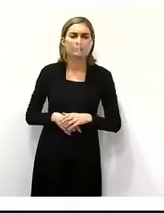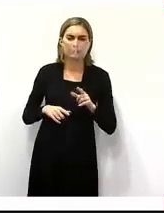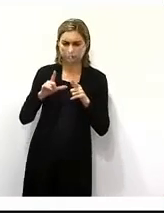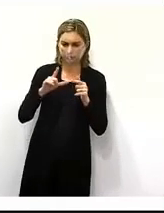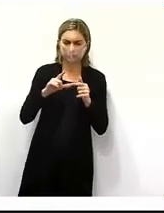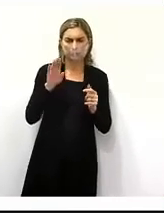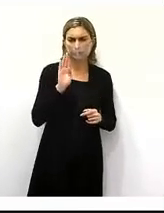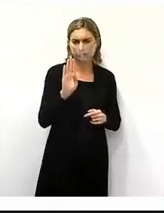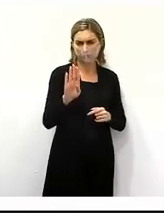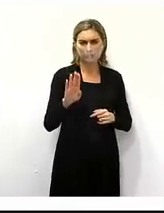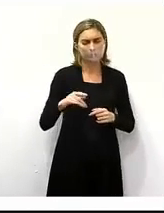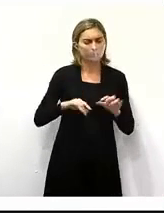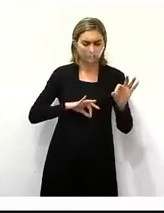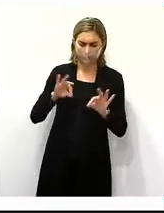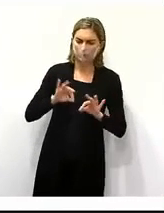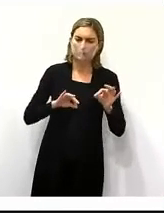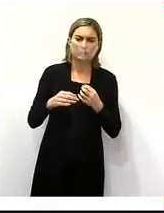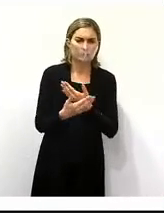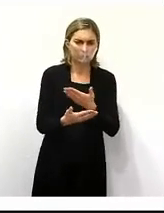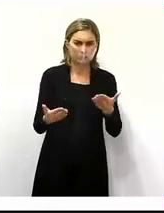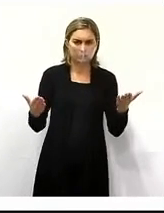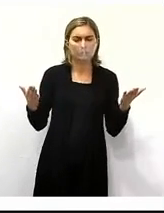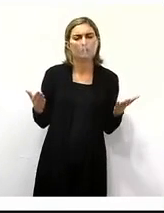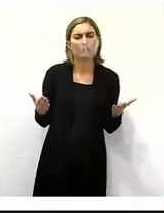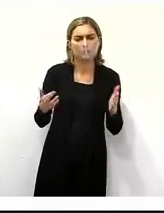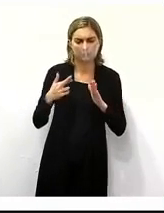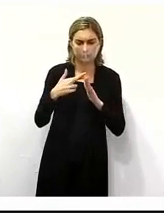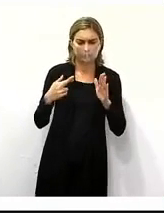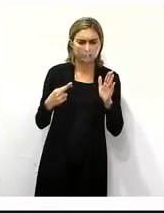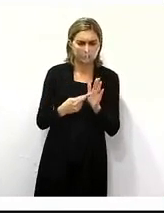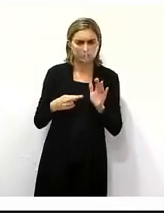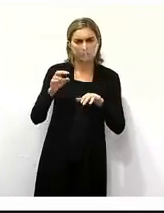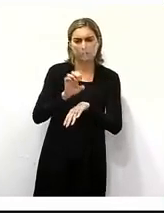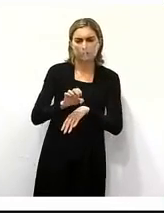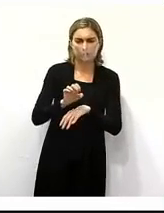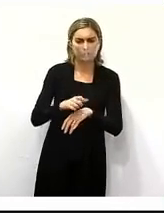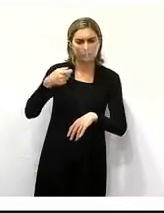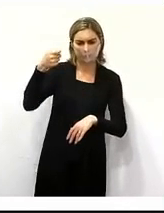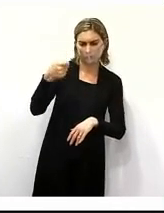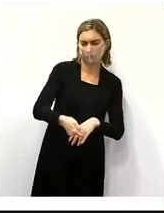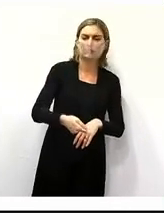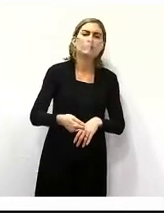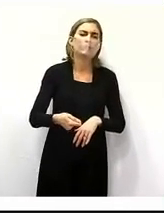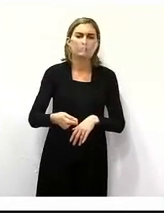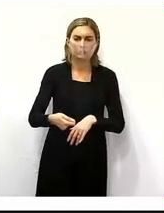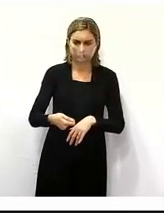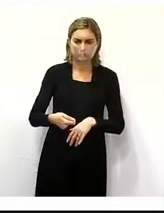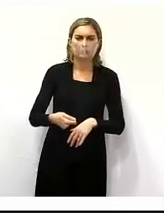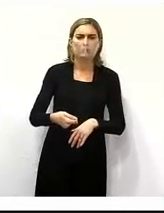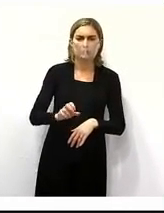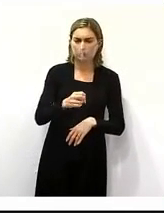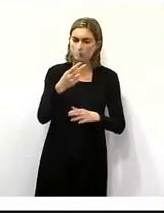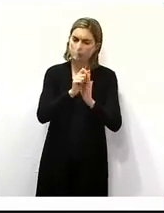letra B, construída por aquelas regras que o Estado lhe impõe, oralmente